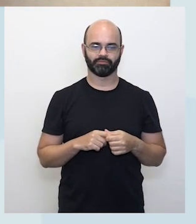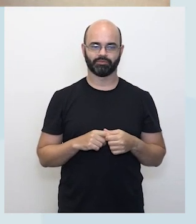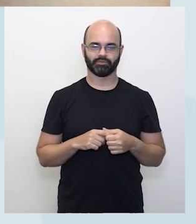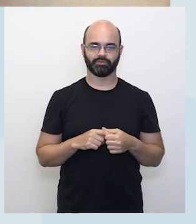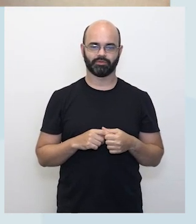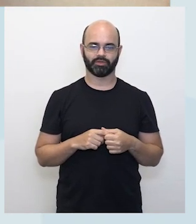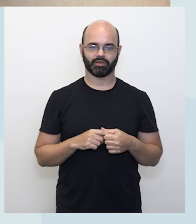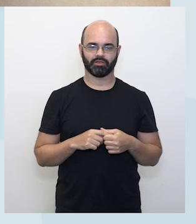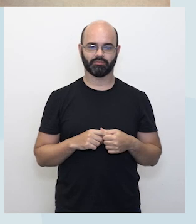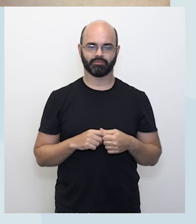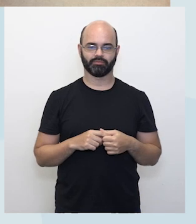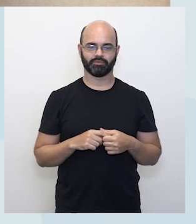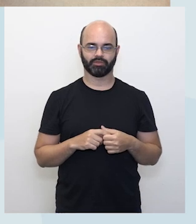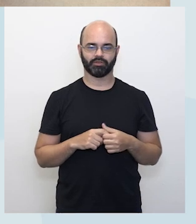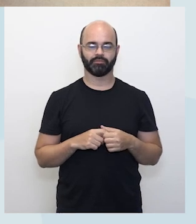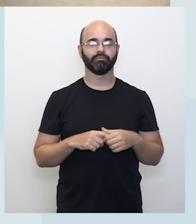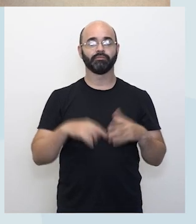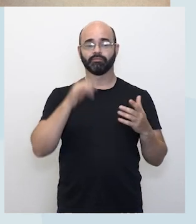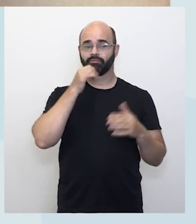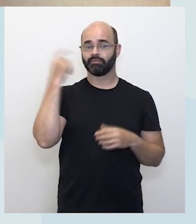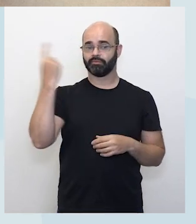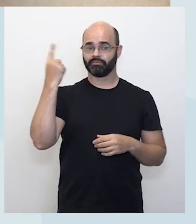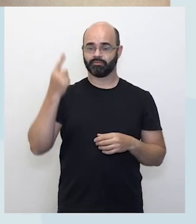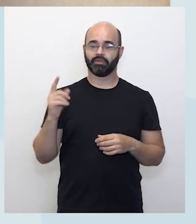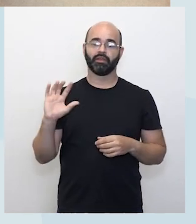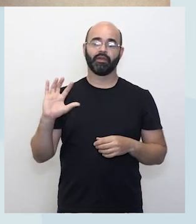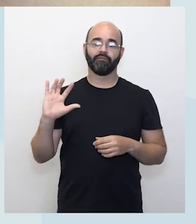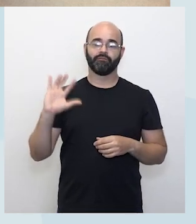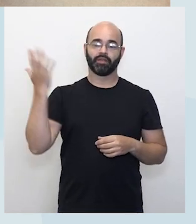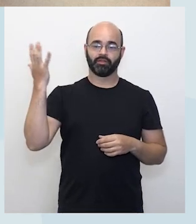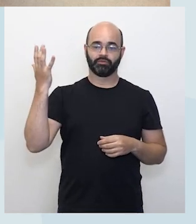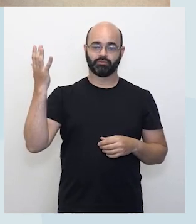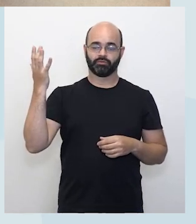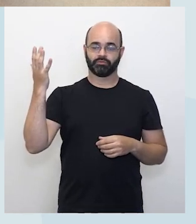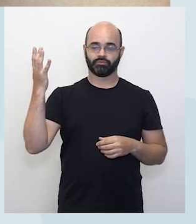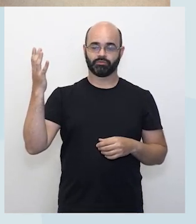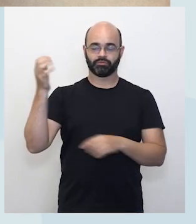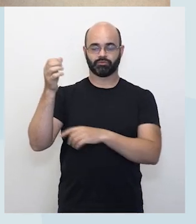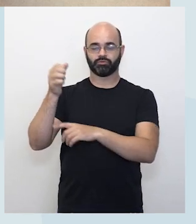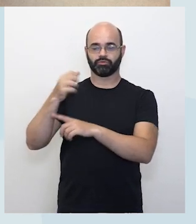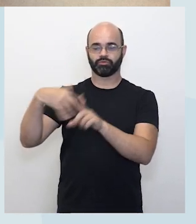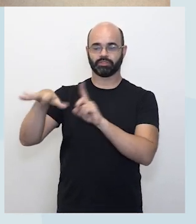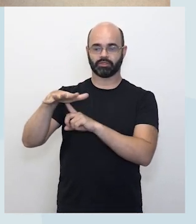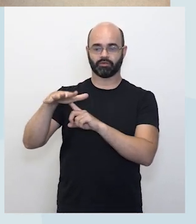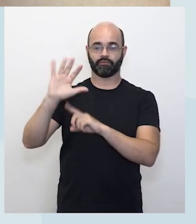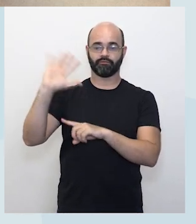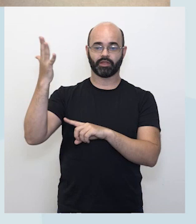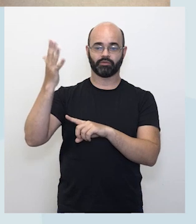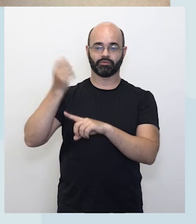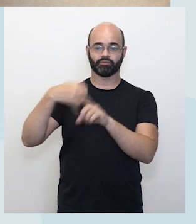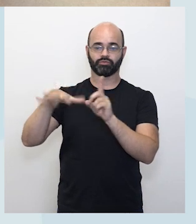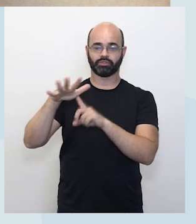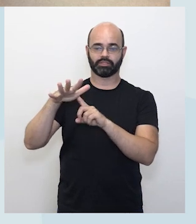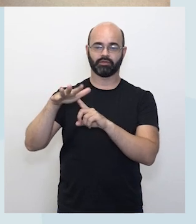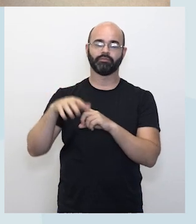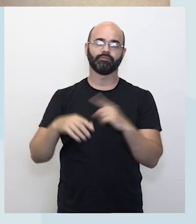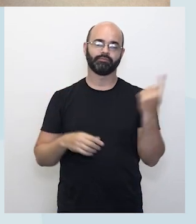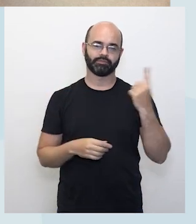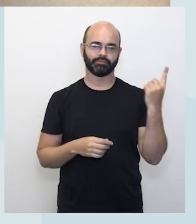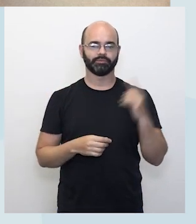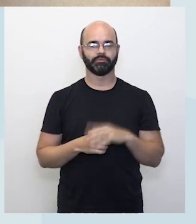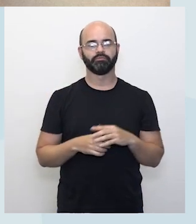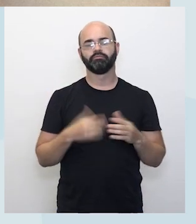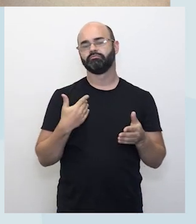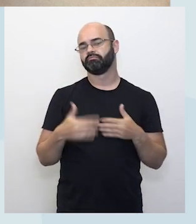estudar o fato social, tá? Especificamente, é um método para fato social. Então, ele é um método independente de